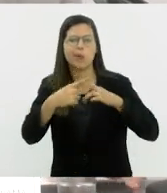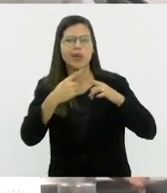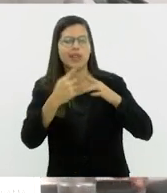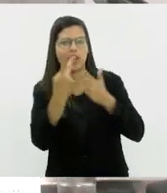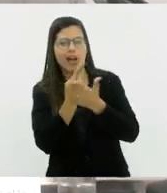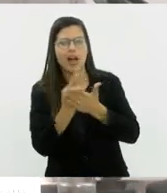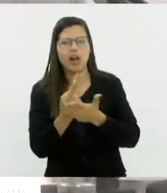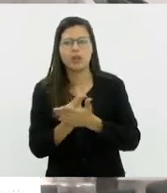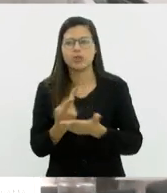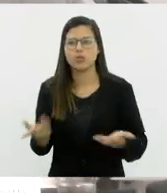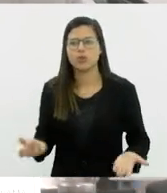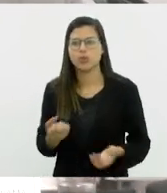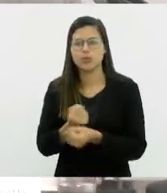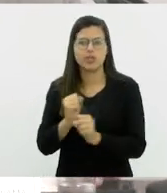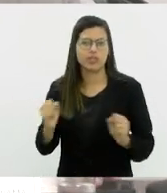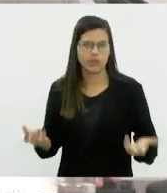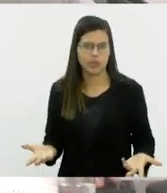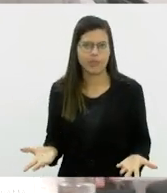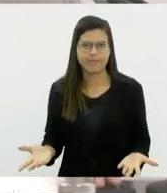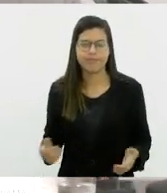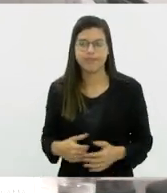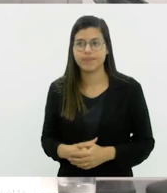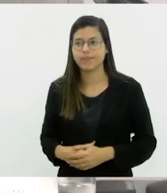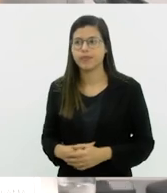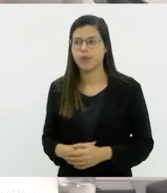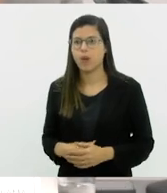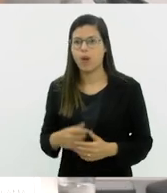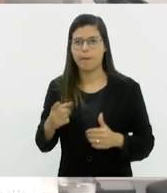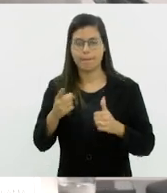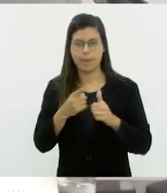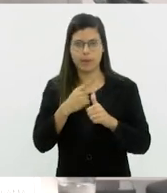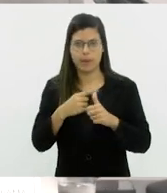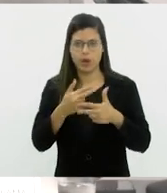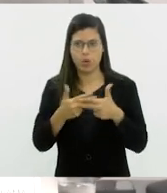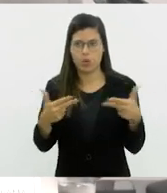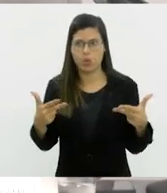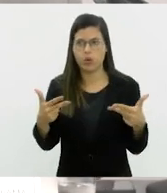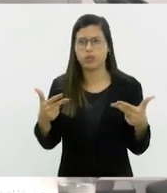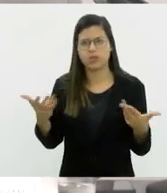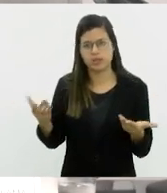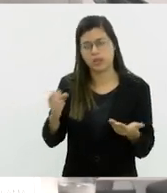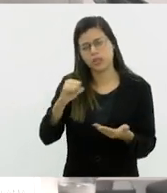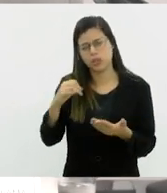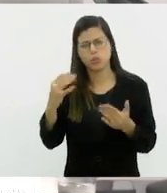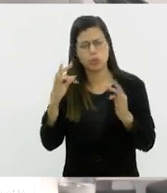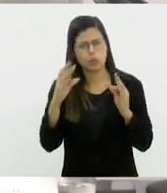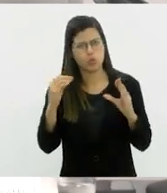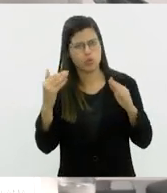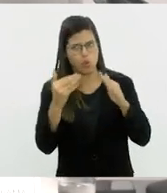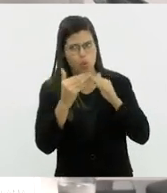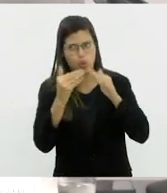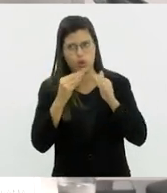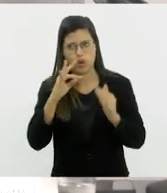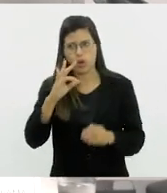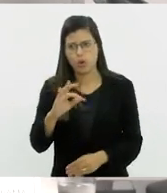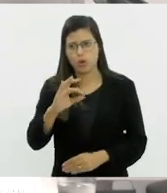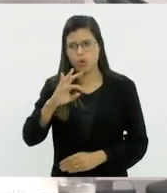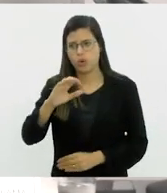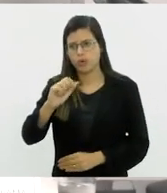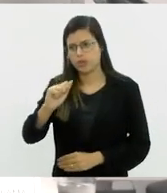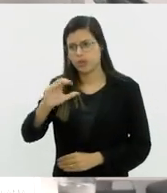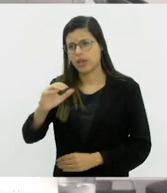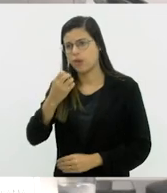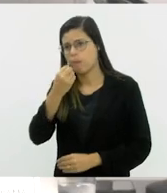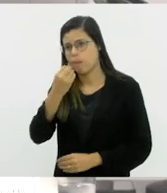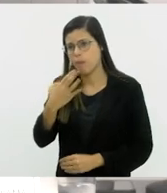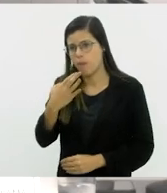como. Bom, então a primeira questão que eu vou querer botar nesse TAC, se todos concordarem, e o TAC é bom quando todo mundo concorda, senão